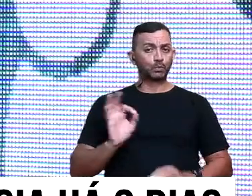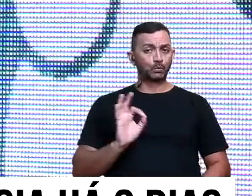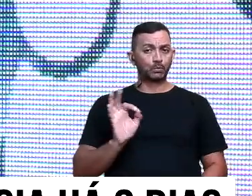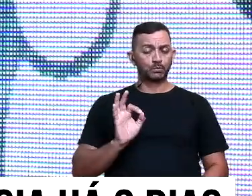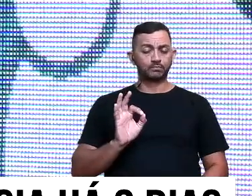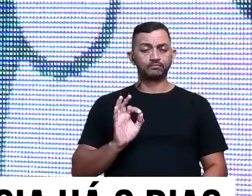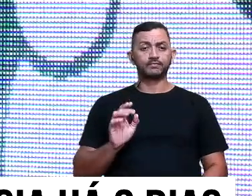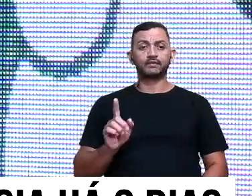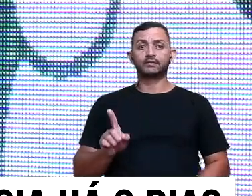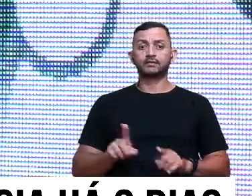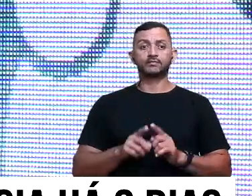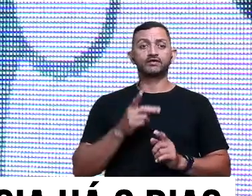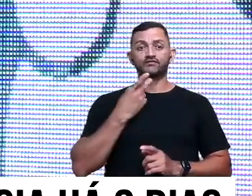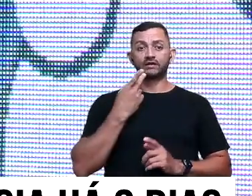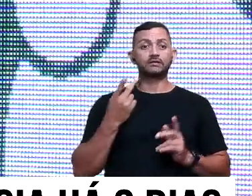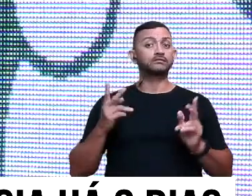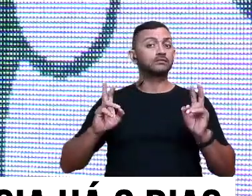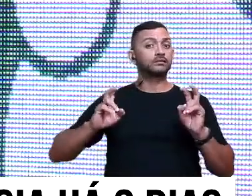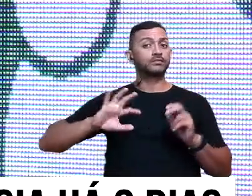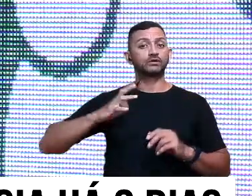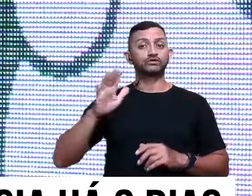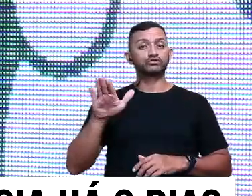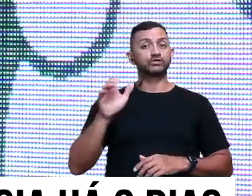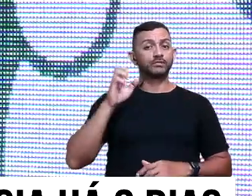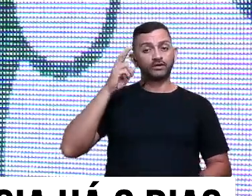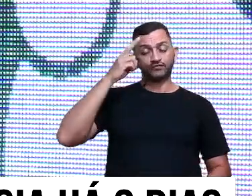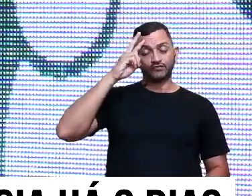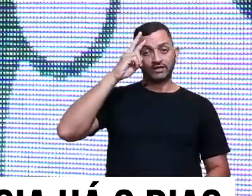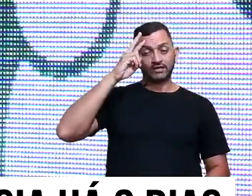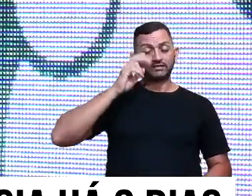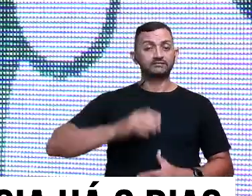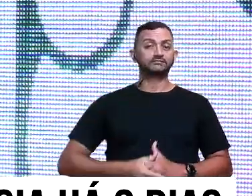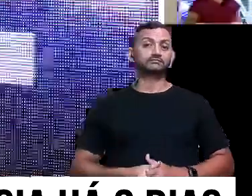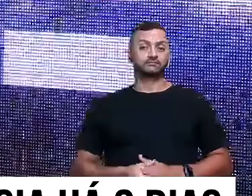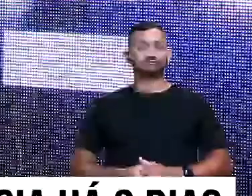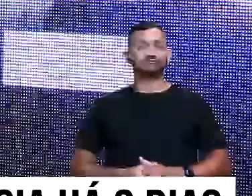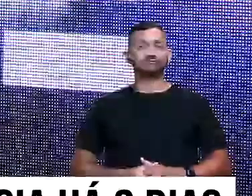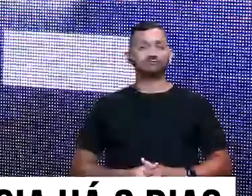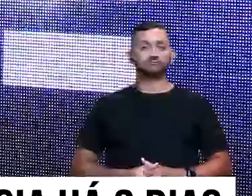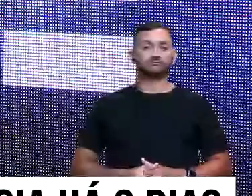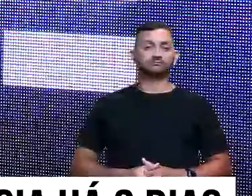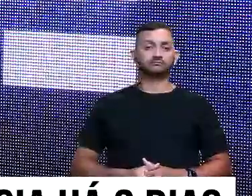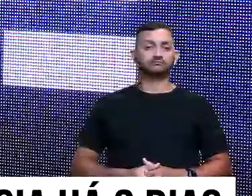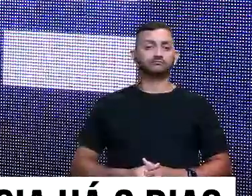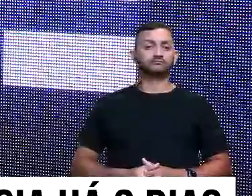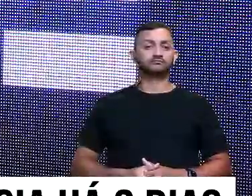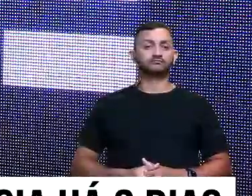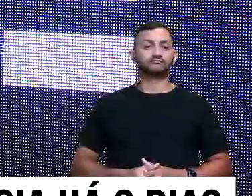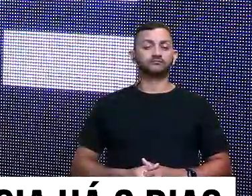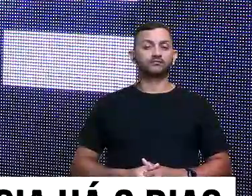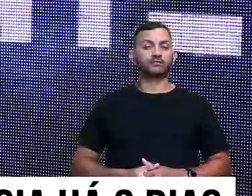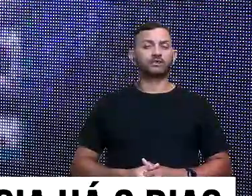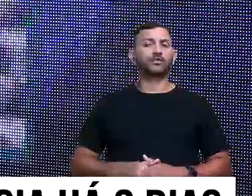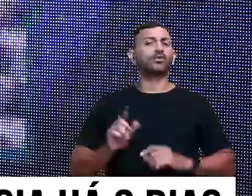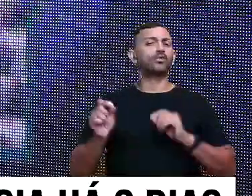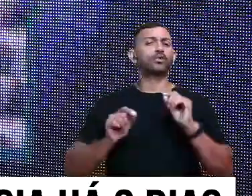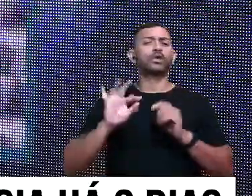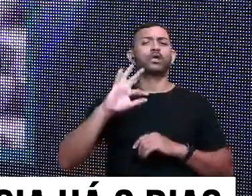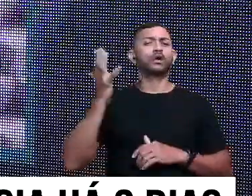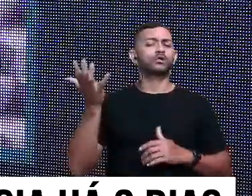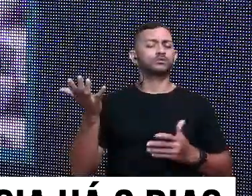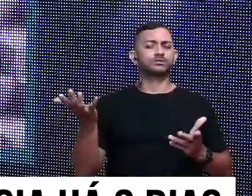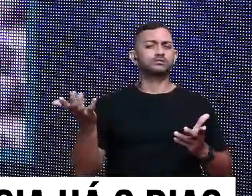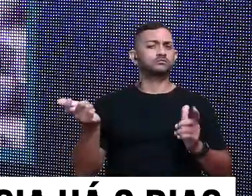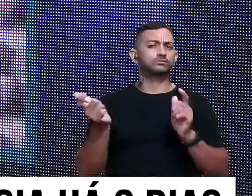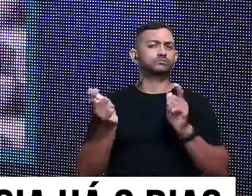foi resolvido. E para falar sobre o motivo dessa situação, eu vou chamar a Valéria Cristina. Valéria, vamos falar para o pessoal o que